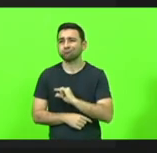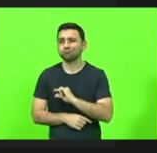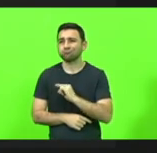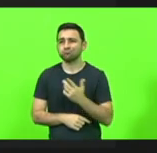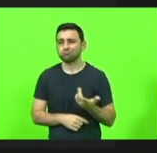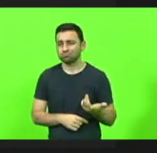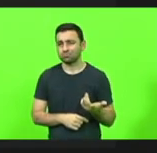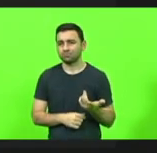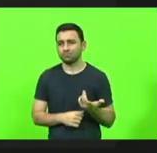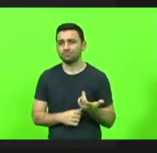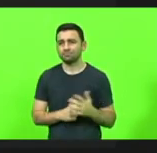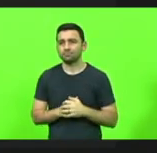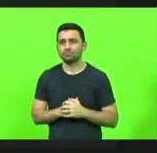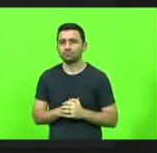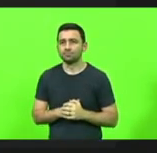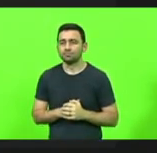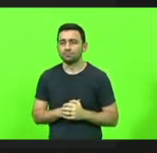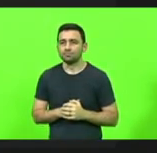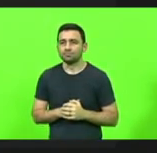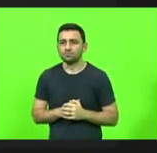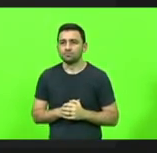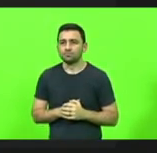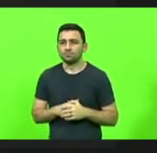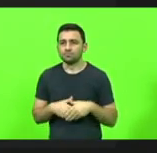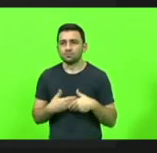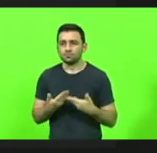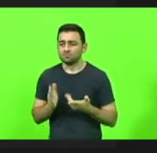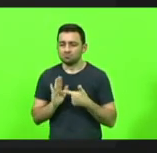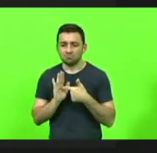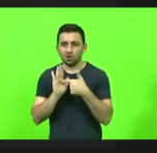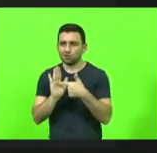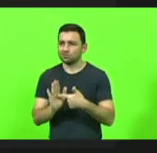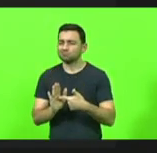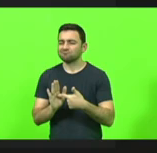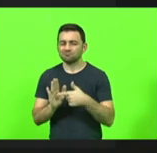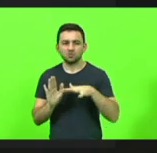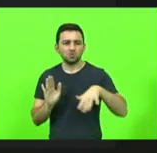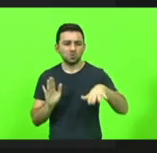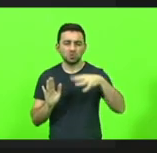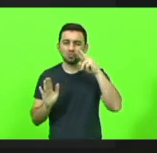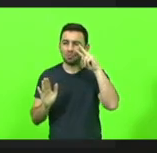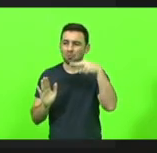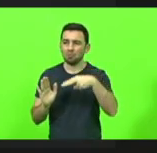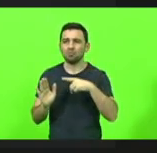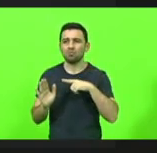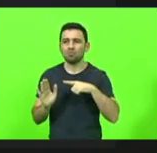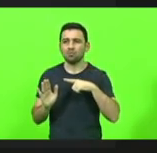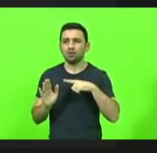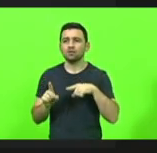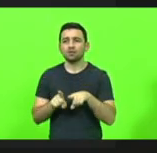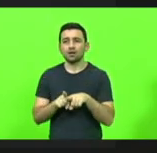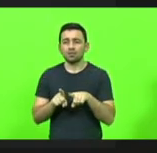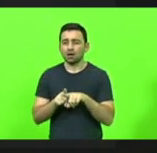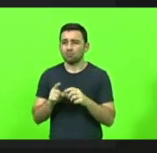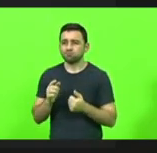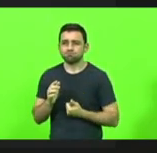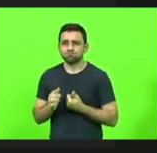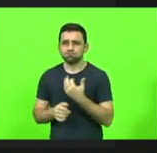Isso é evidente, por um número crescente